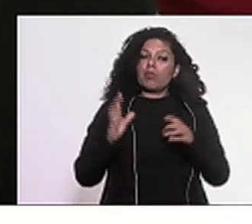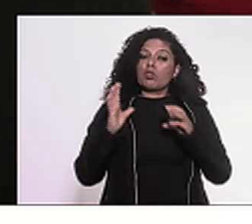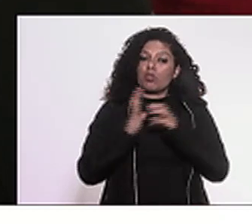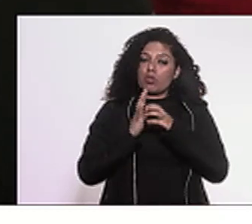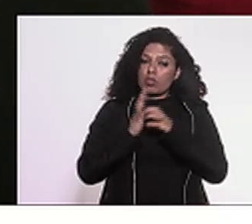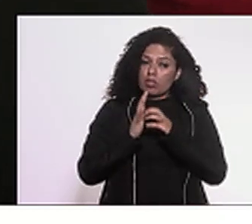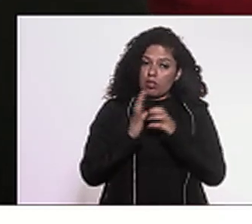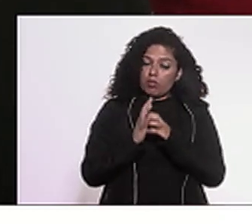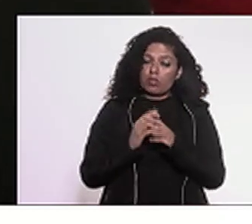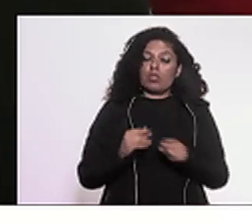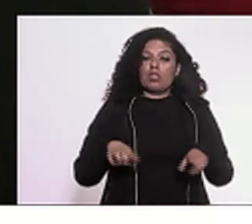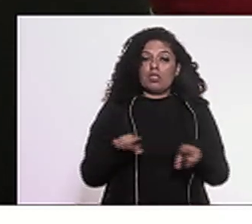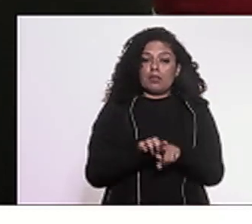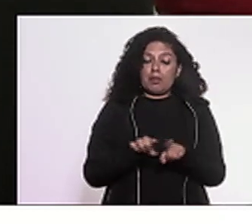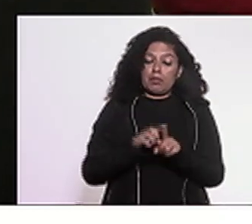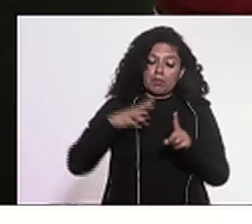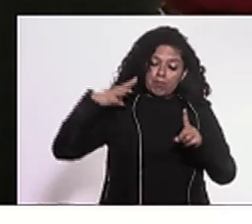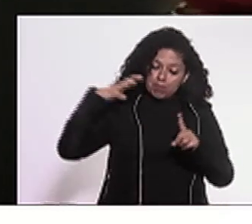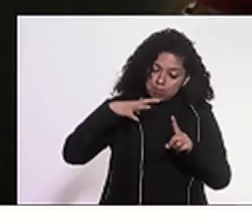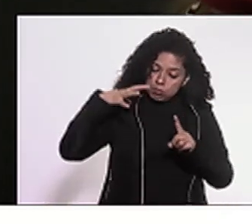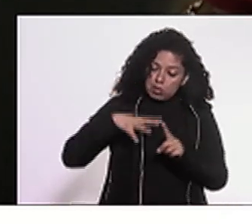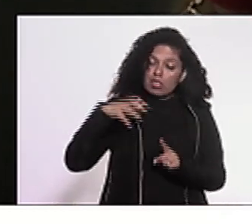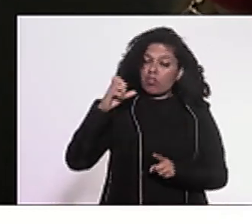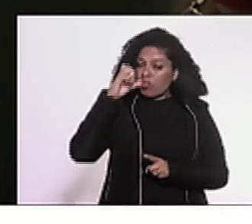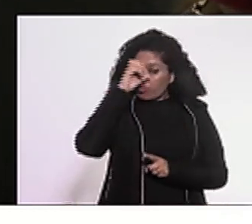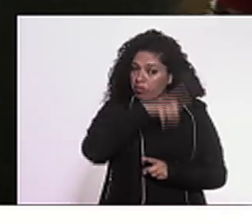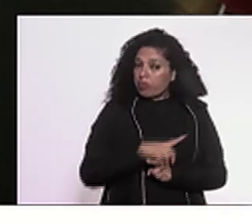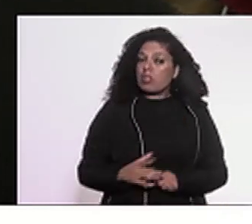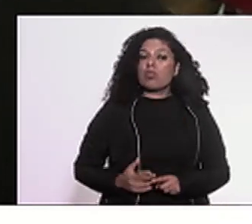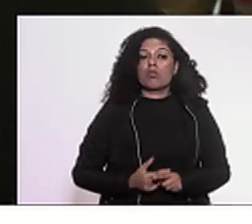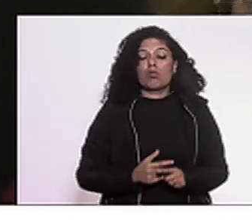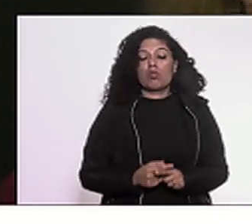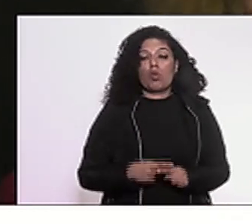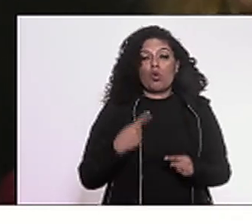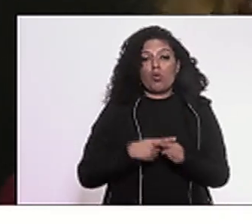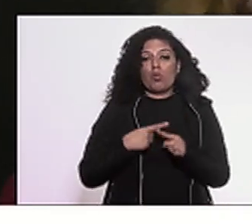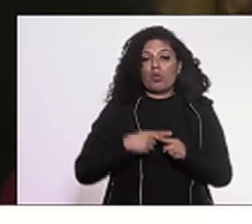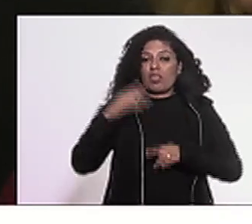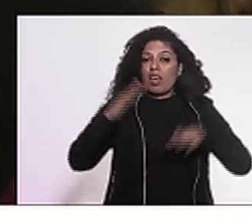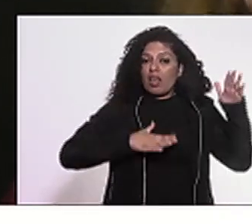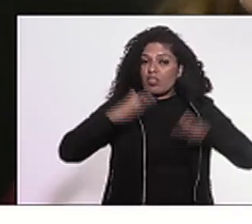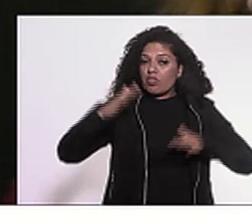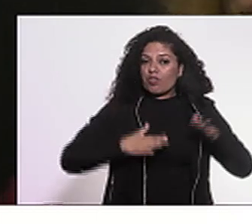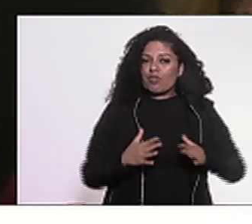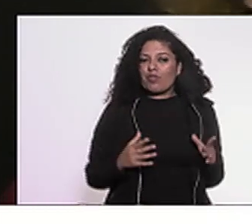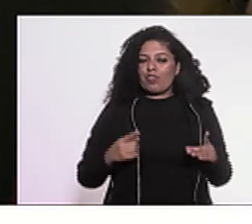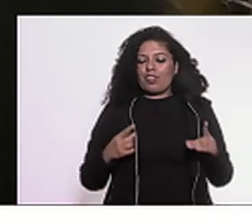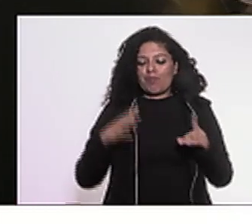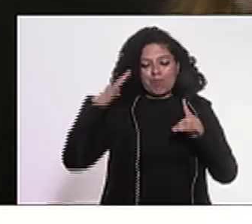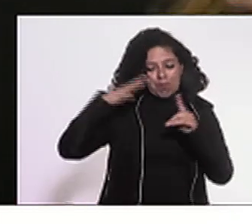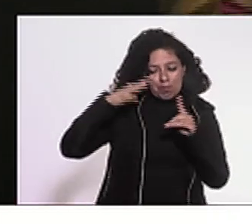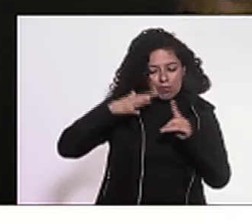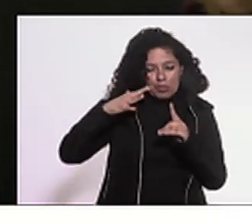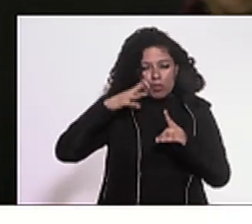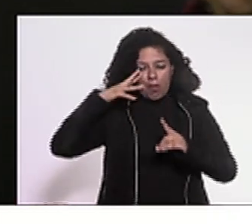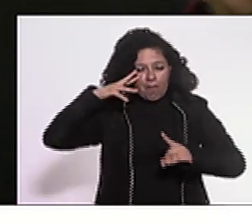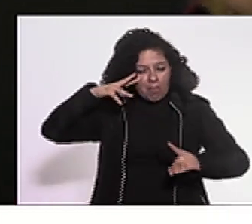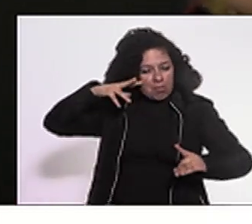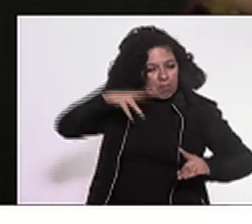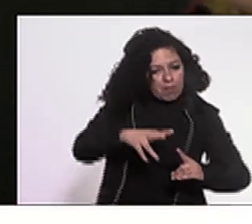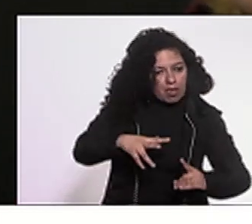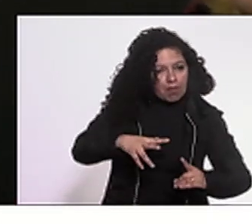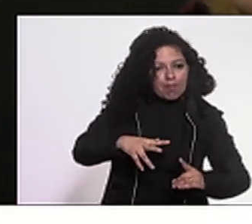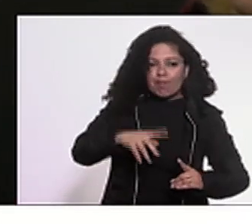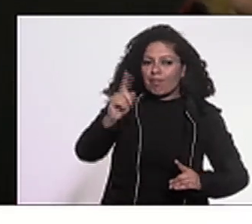A situação do assédio é complicada, porque às vezes não é diretamente, mas é uma pressão